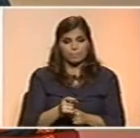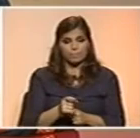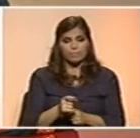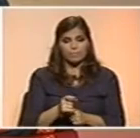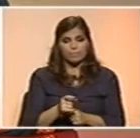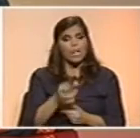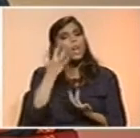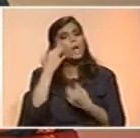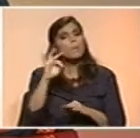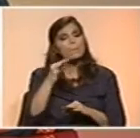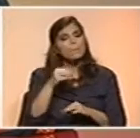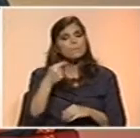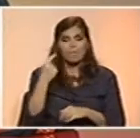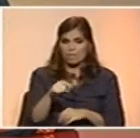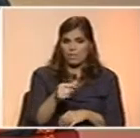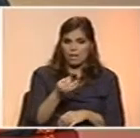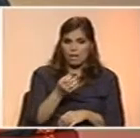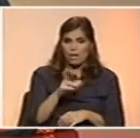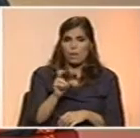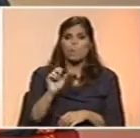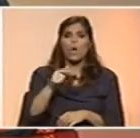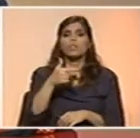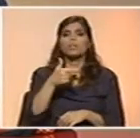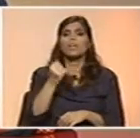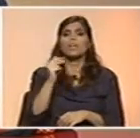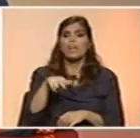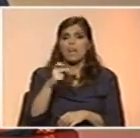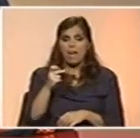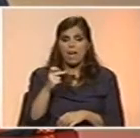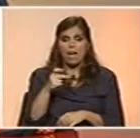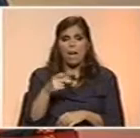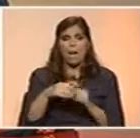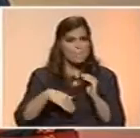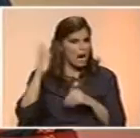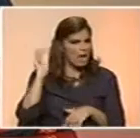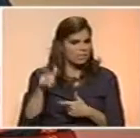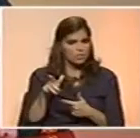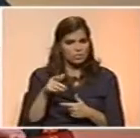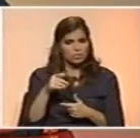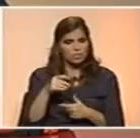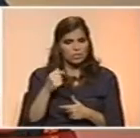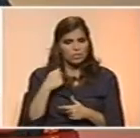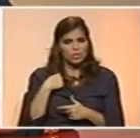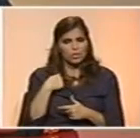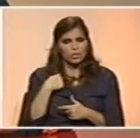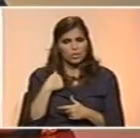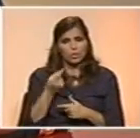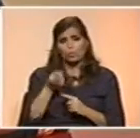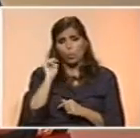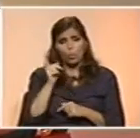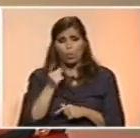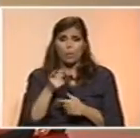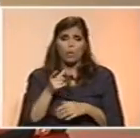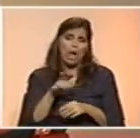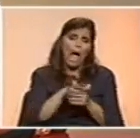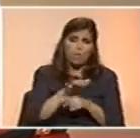tem geralmente proteína a mais. Nós vemos quando fazemos eu não sou nutricionista, sou endocrinologista,